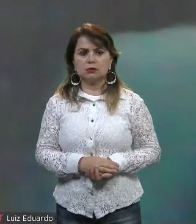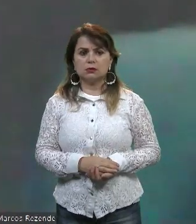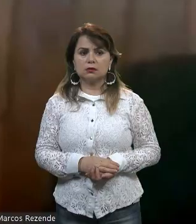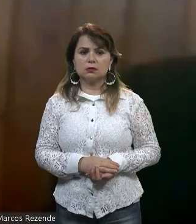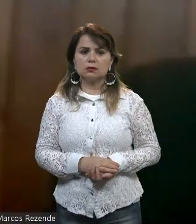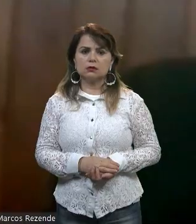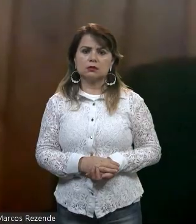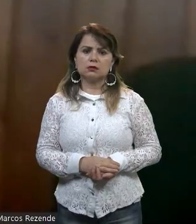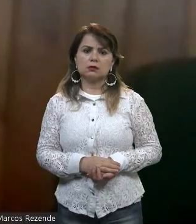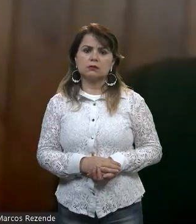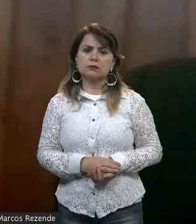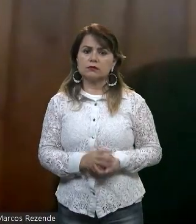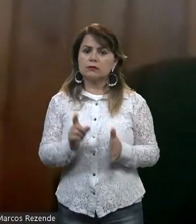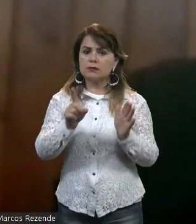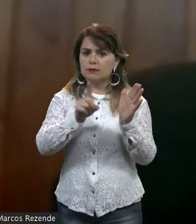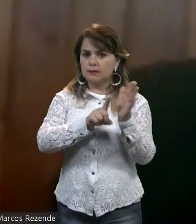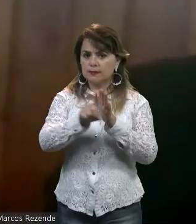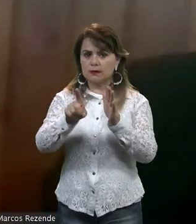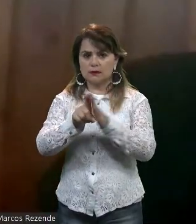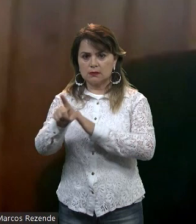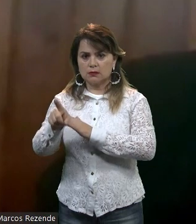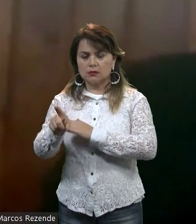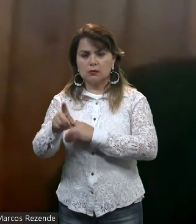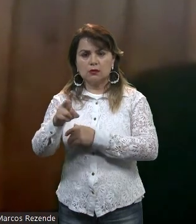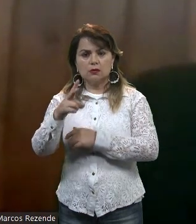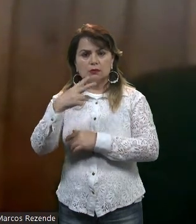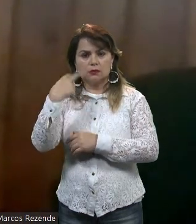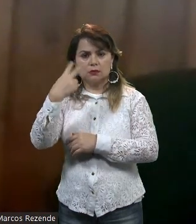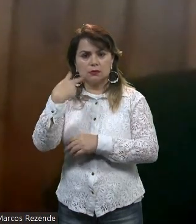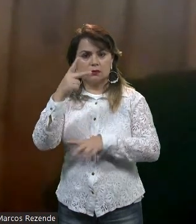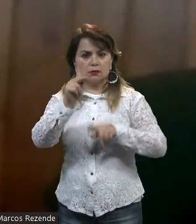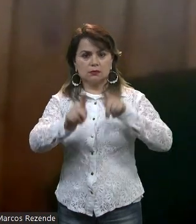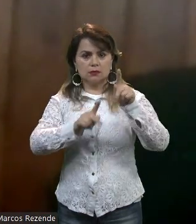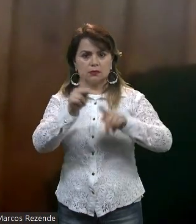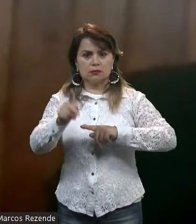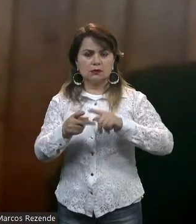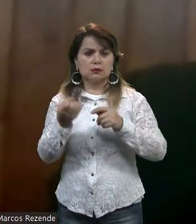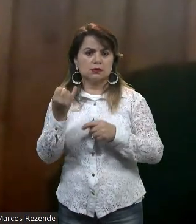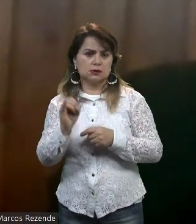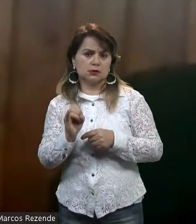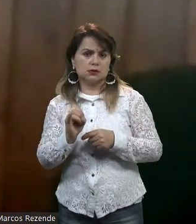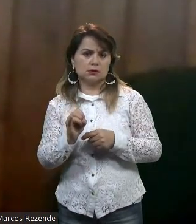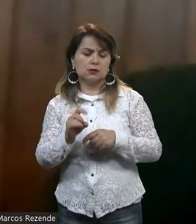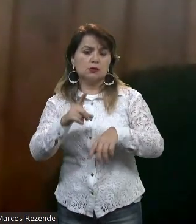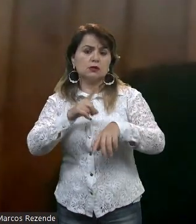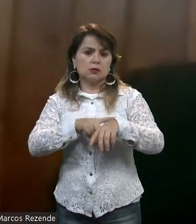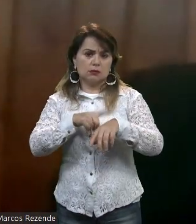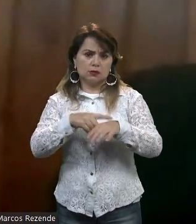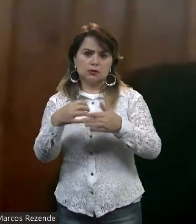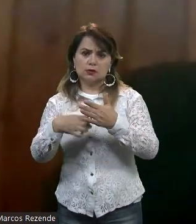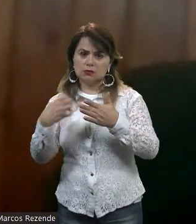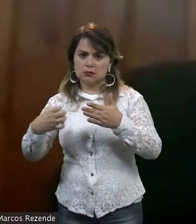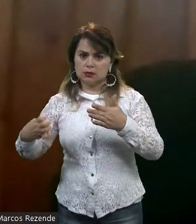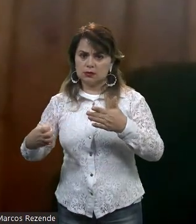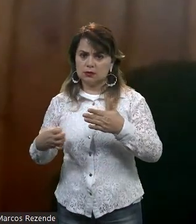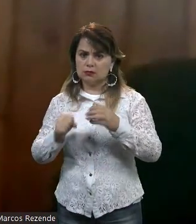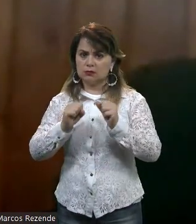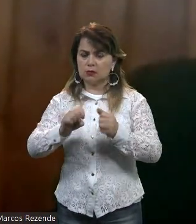Então, eu consulto os senhores vereadores se dispensam o prazo regimental de emenda,